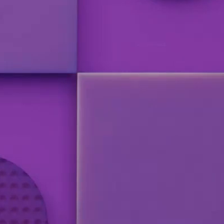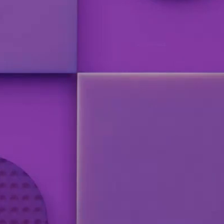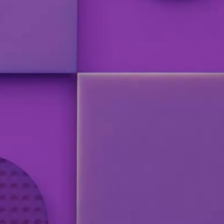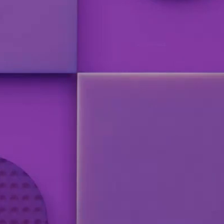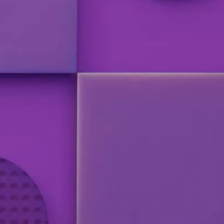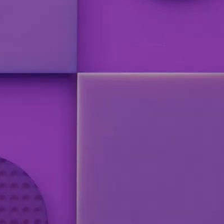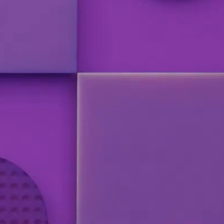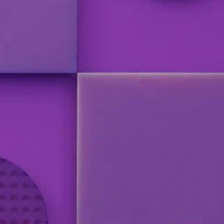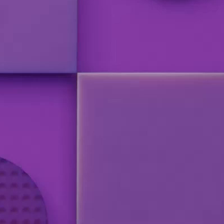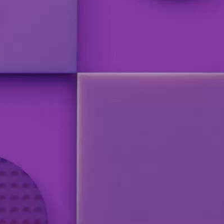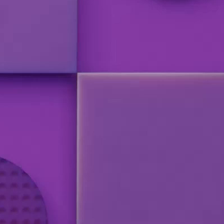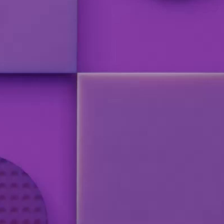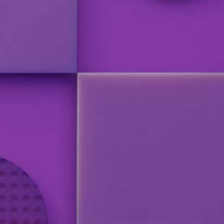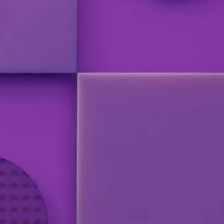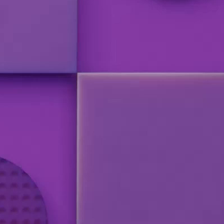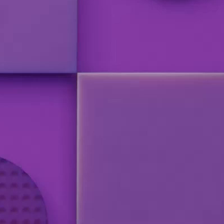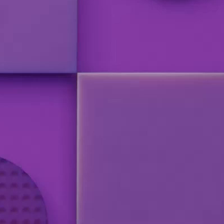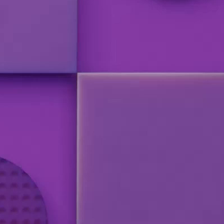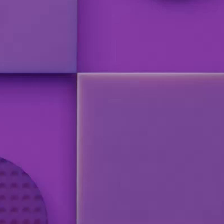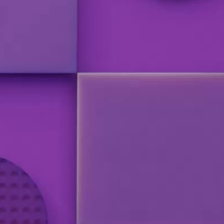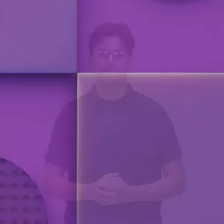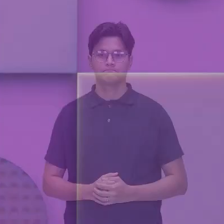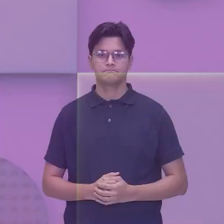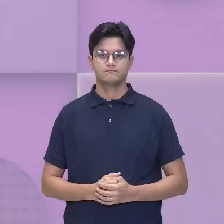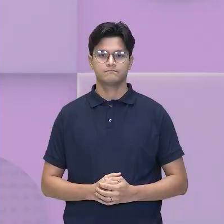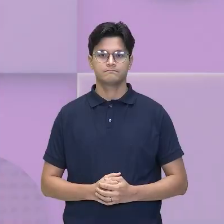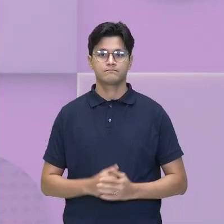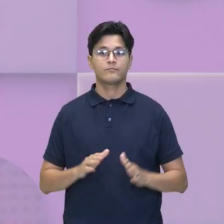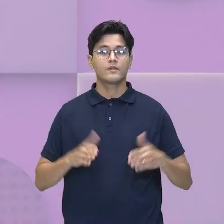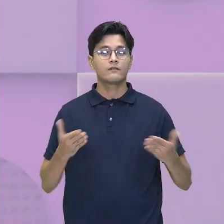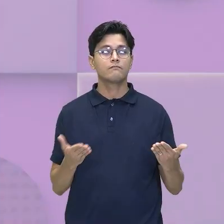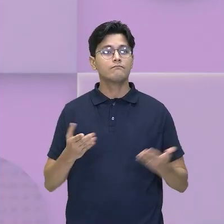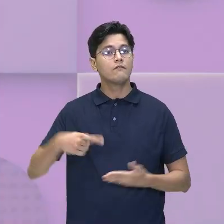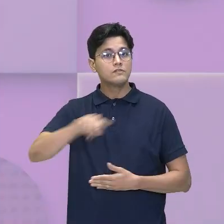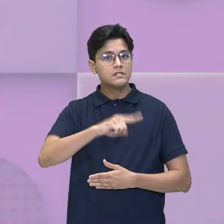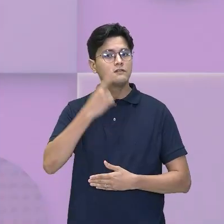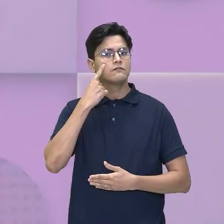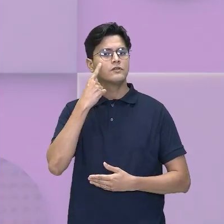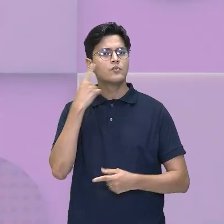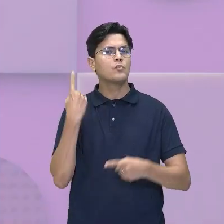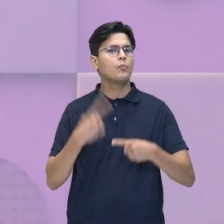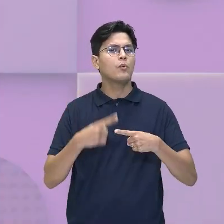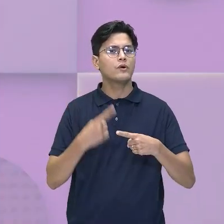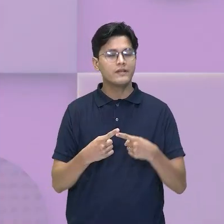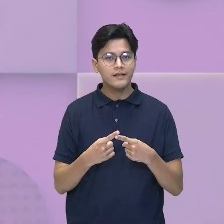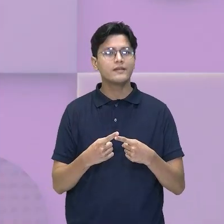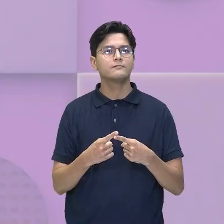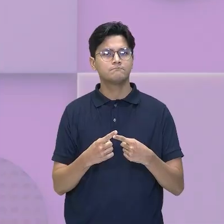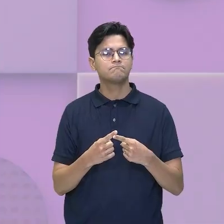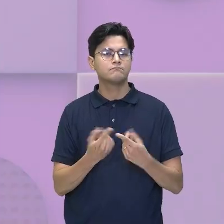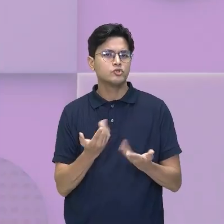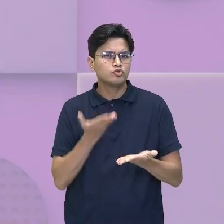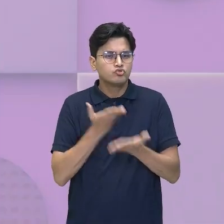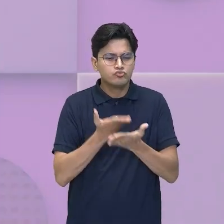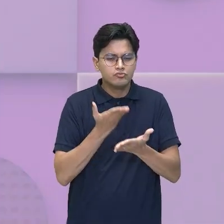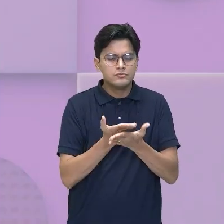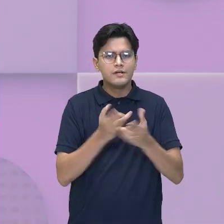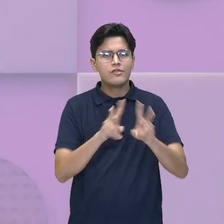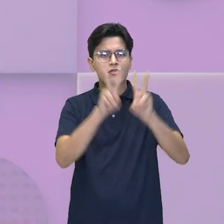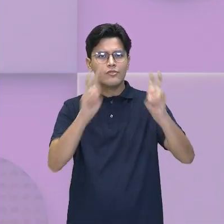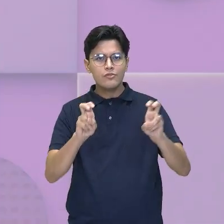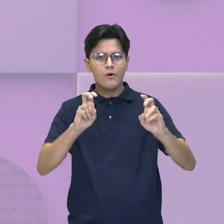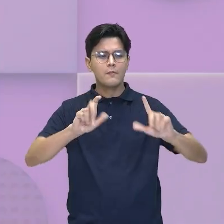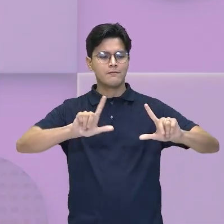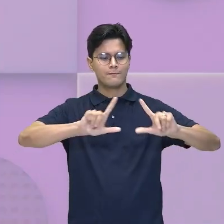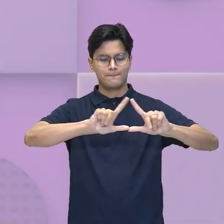Então, vocês viram aí uma das razões do porquê a gente estuda tanto sobre os triângulos, né? Eles são